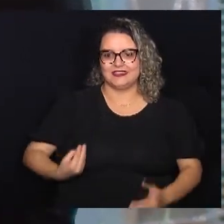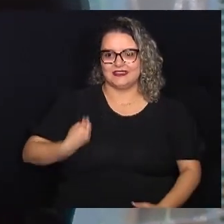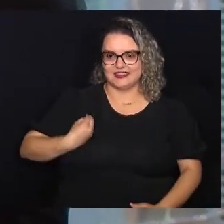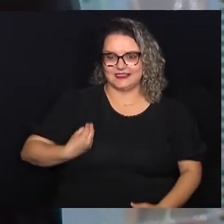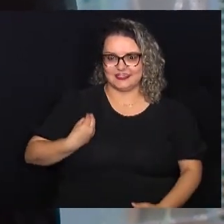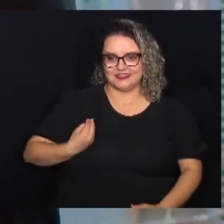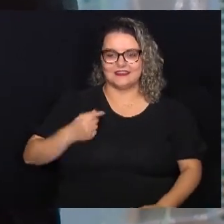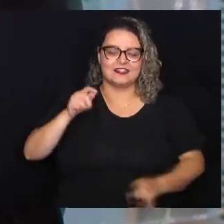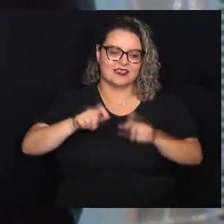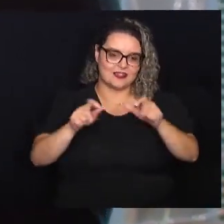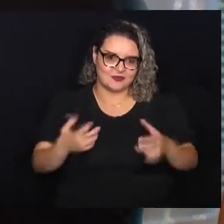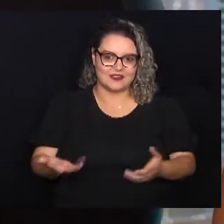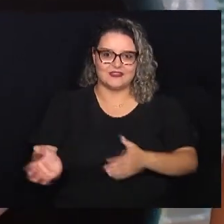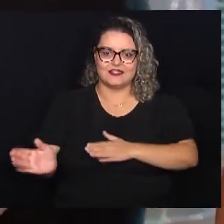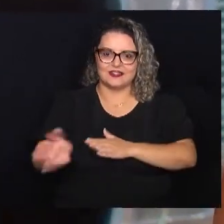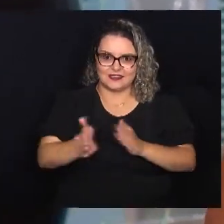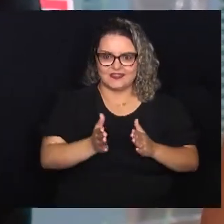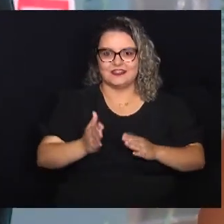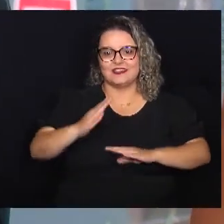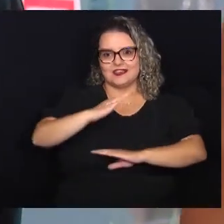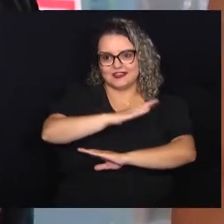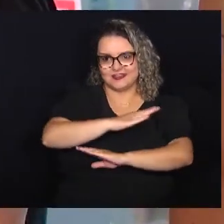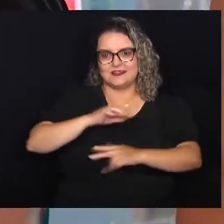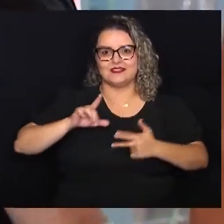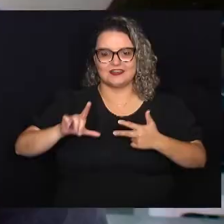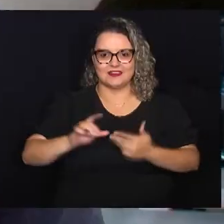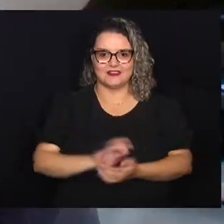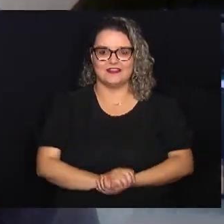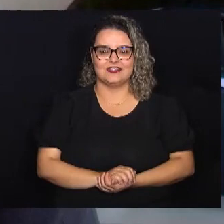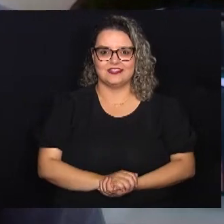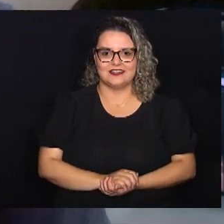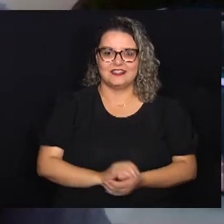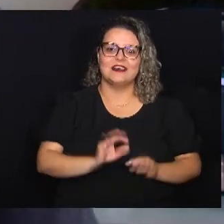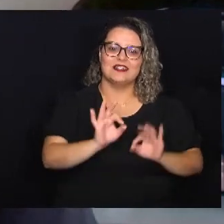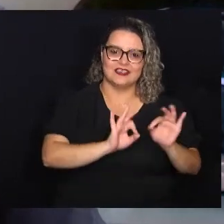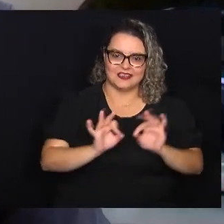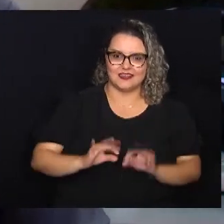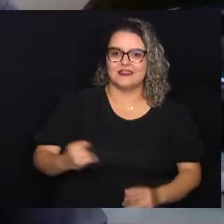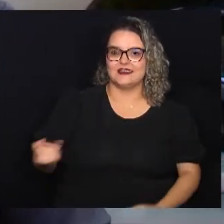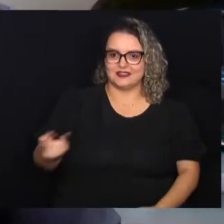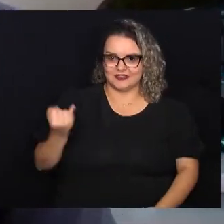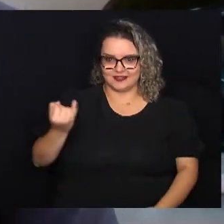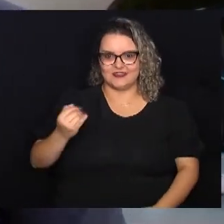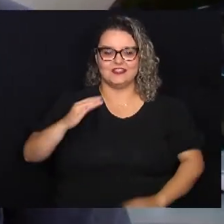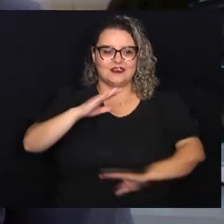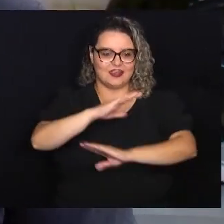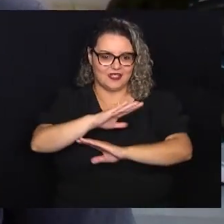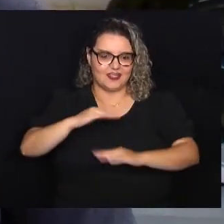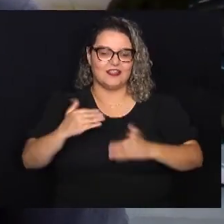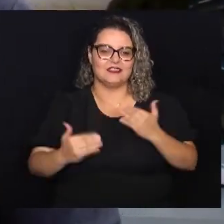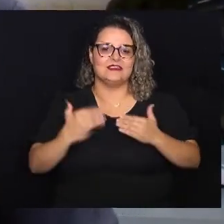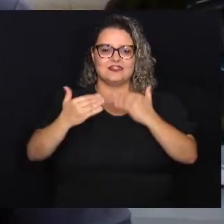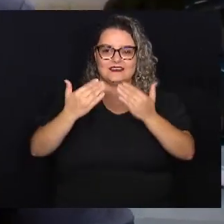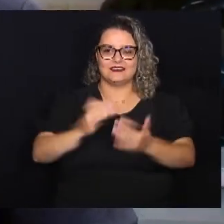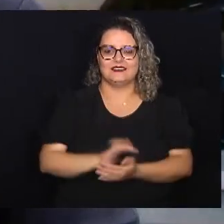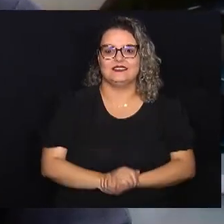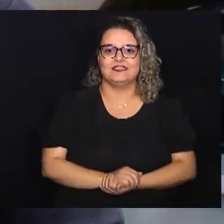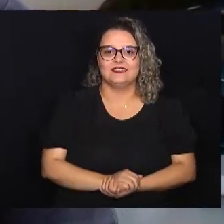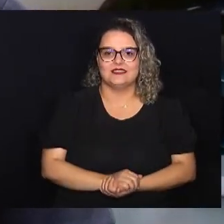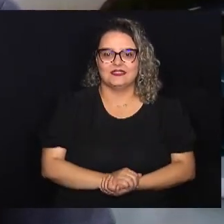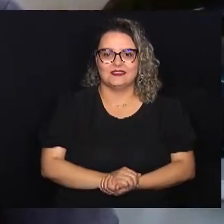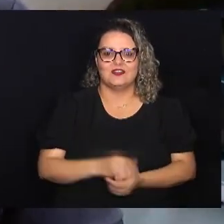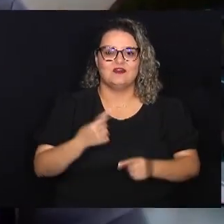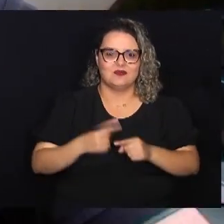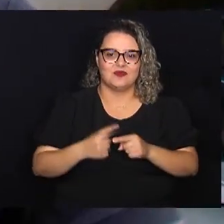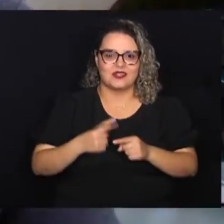vida daqueles que conduzem a Casa Legislativa. Ah, é um programa muito interessante que a Câmara vem desenvolvendo,